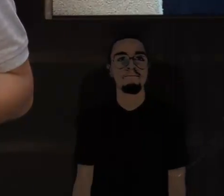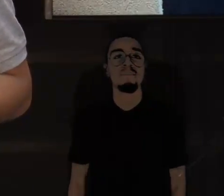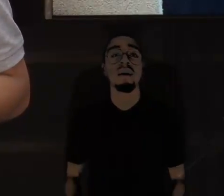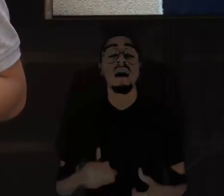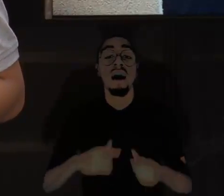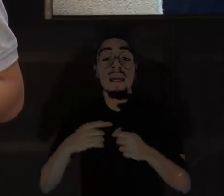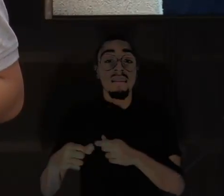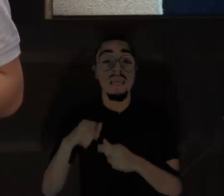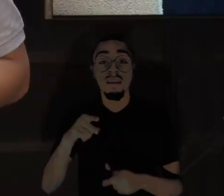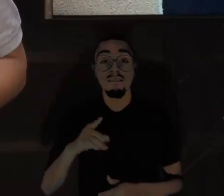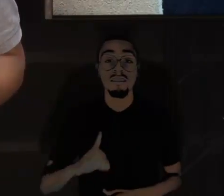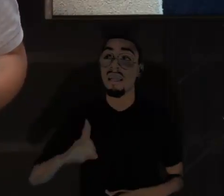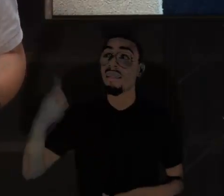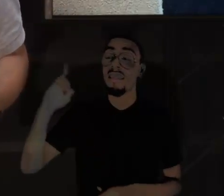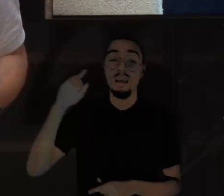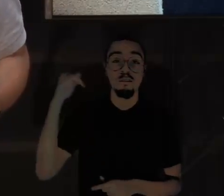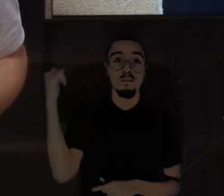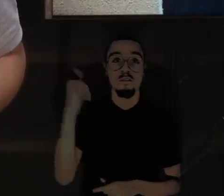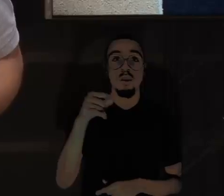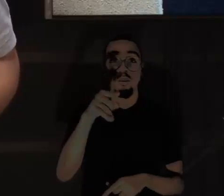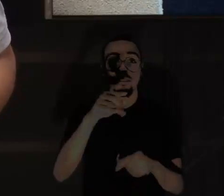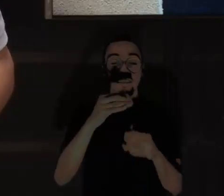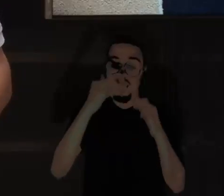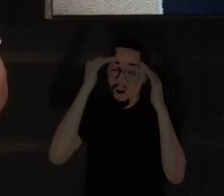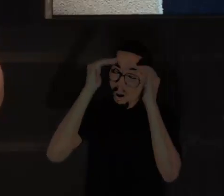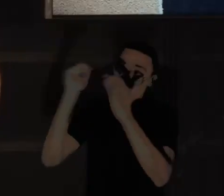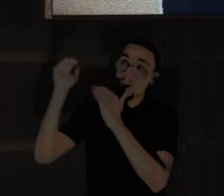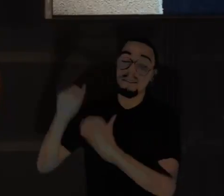Cadê? Cadê o seu chamado?